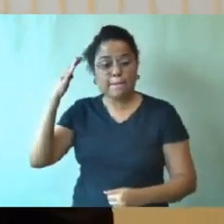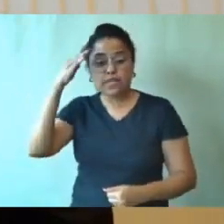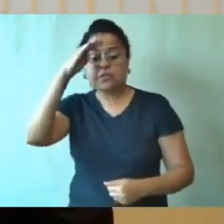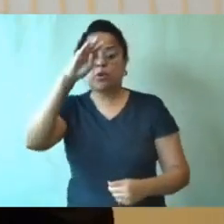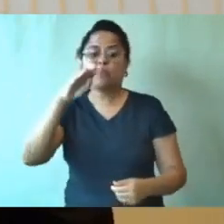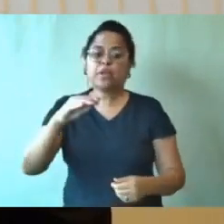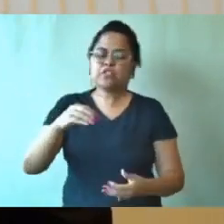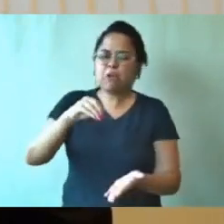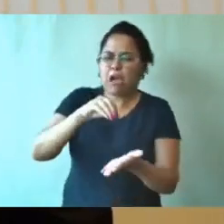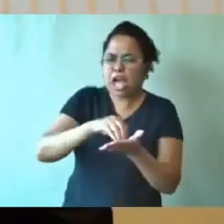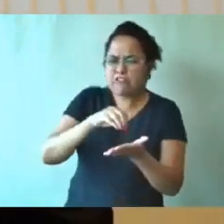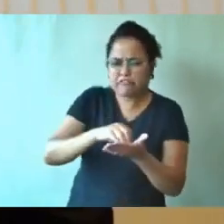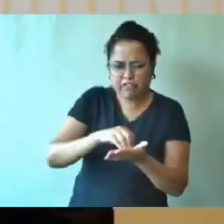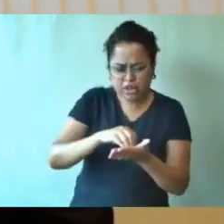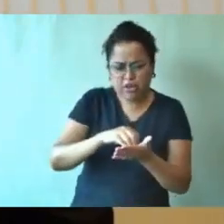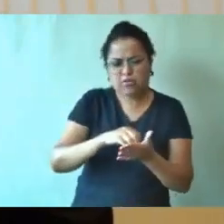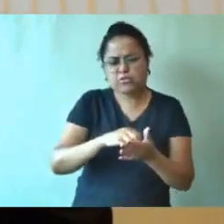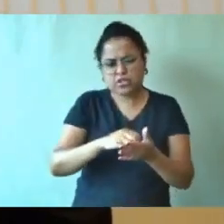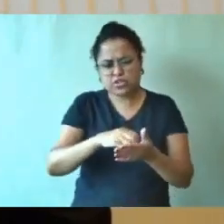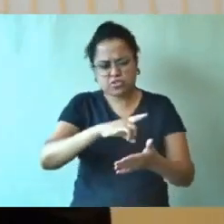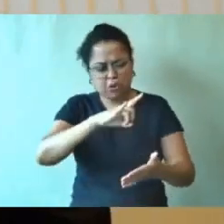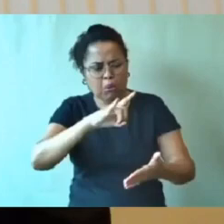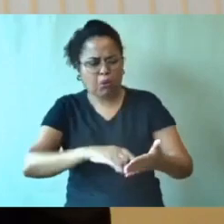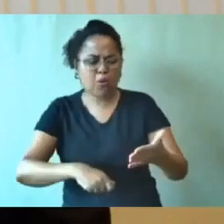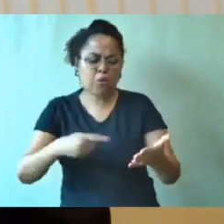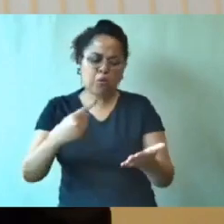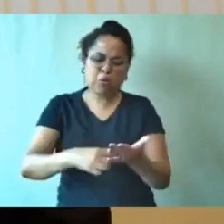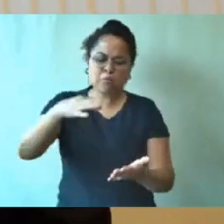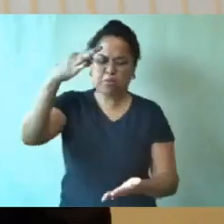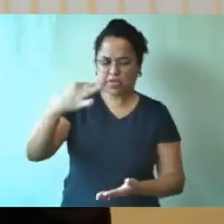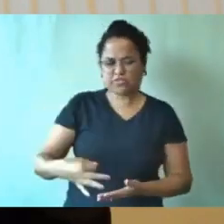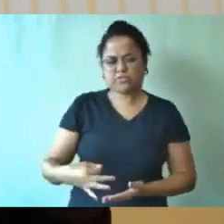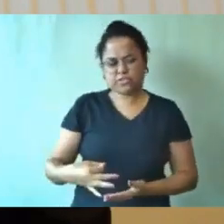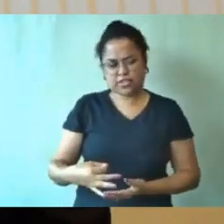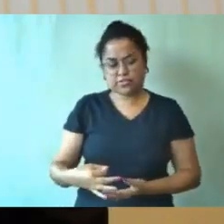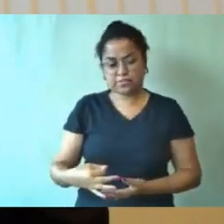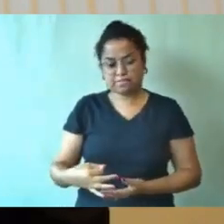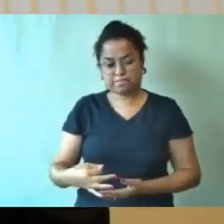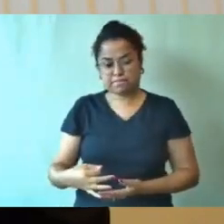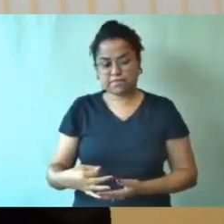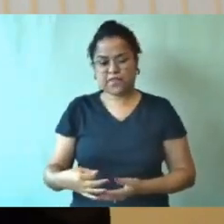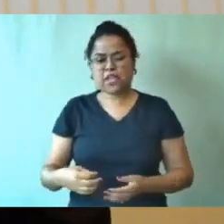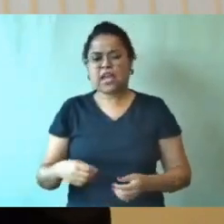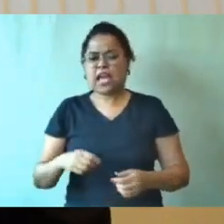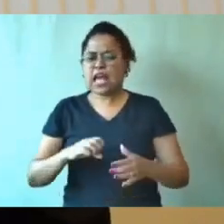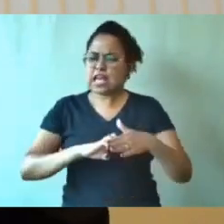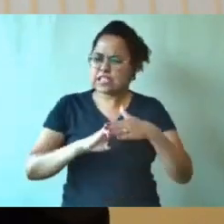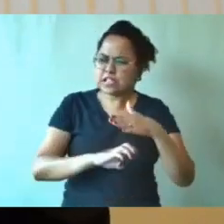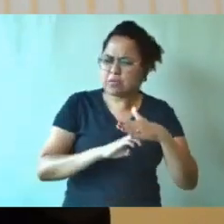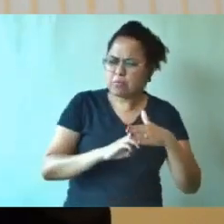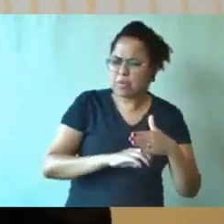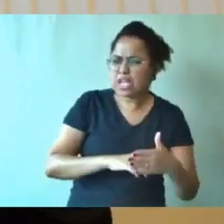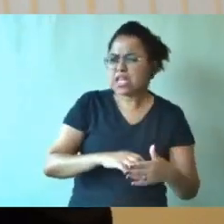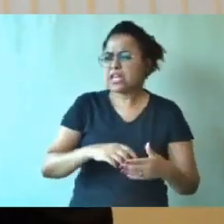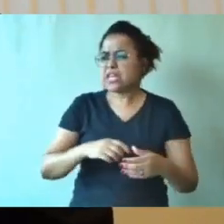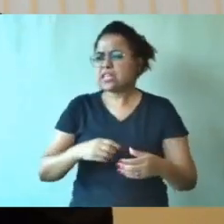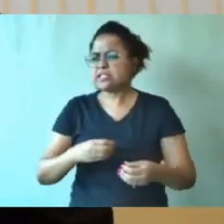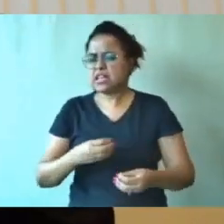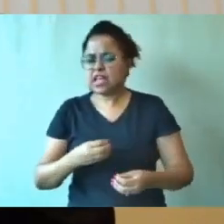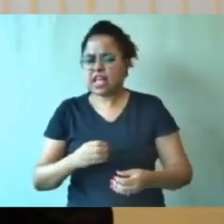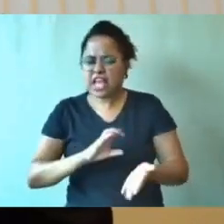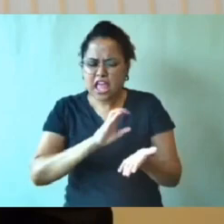A segurança jurídica era zero, porque as empresas investem, assumem compromisso com o pessoal, com